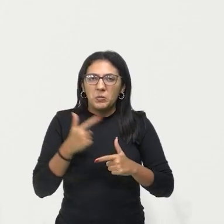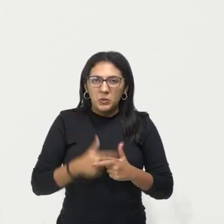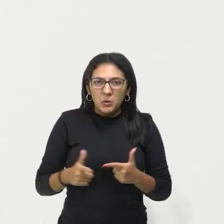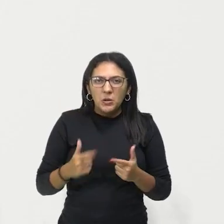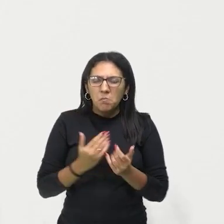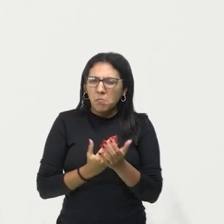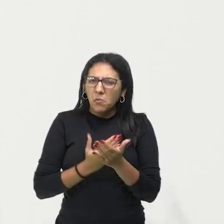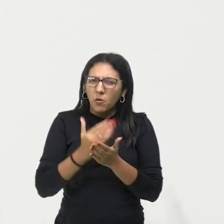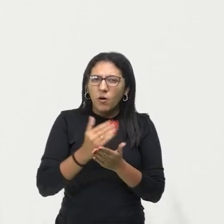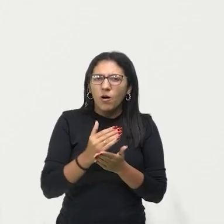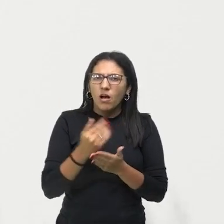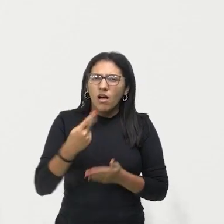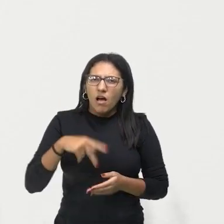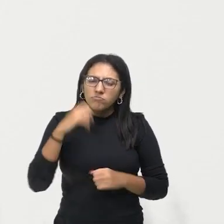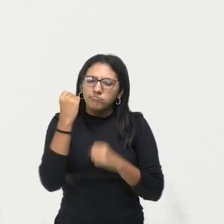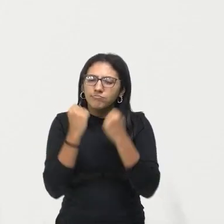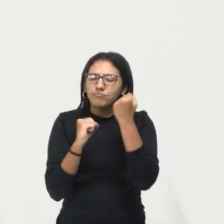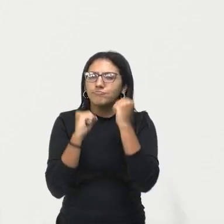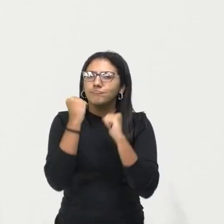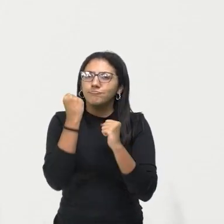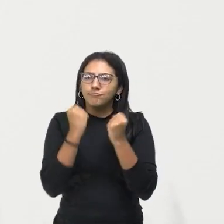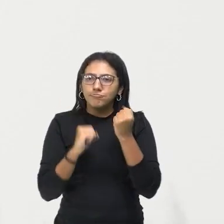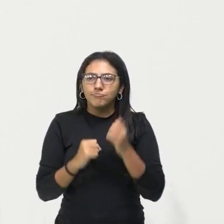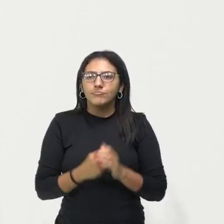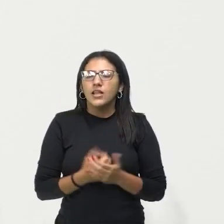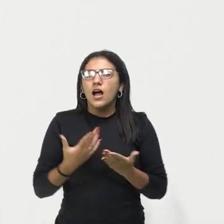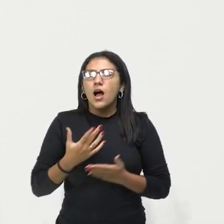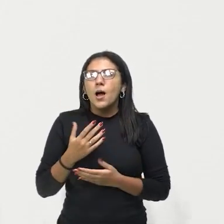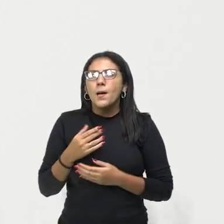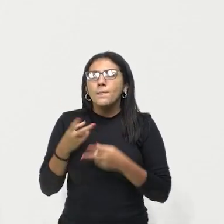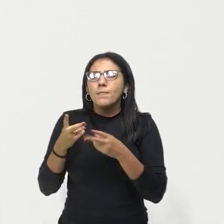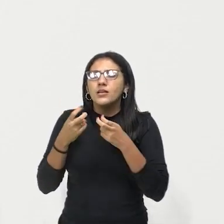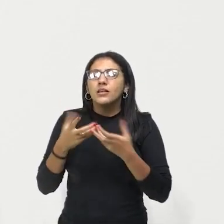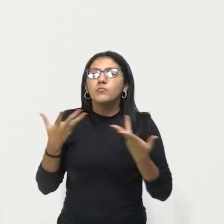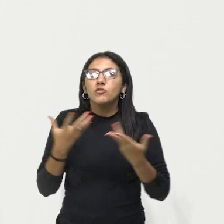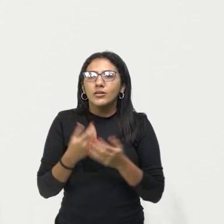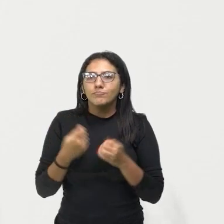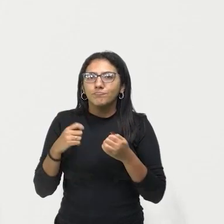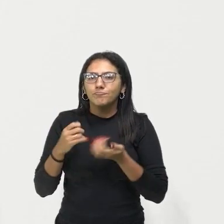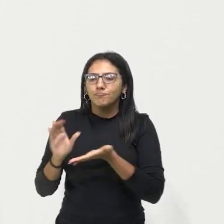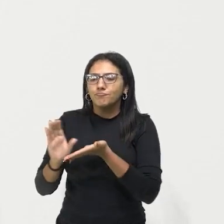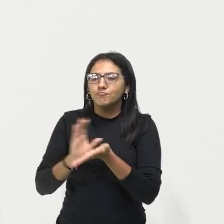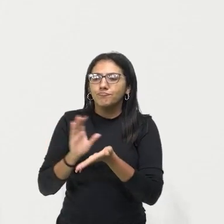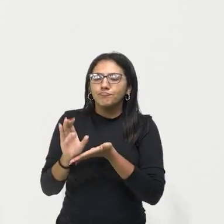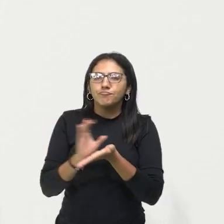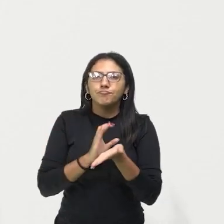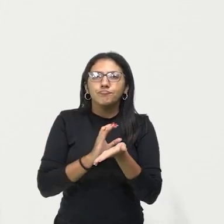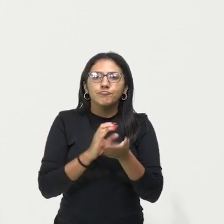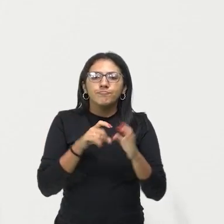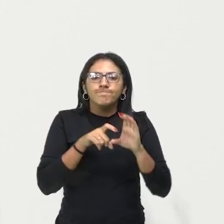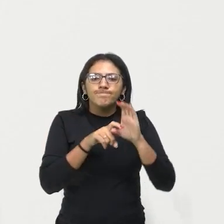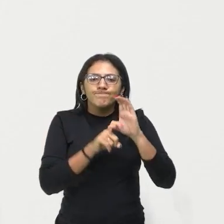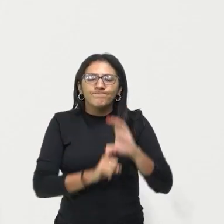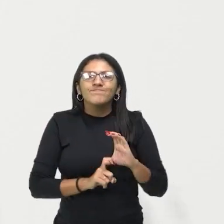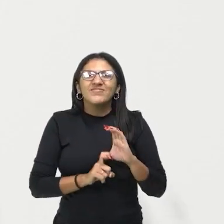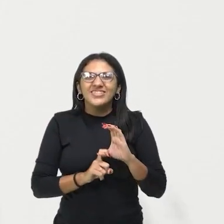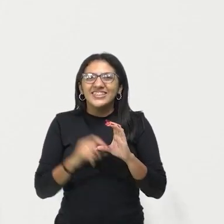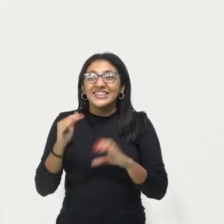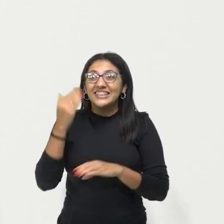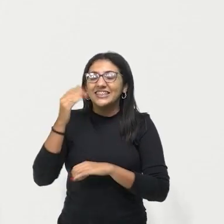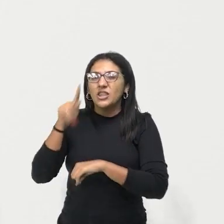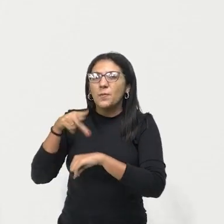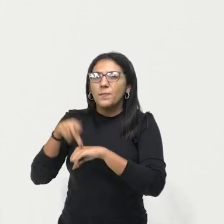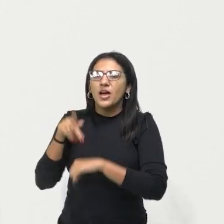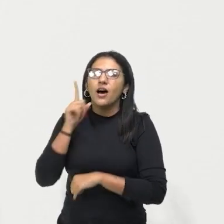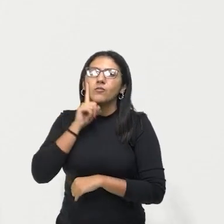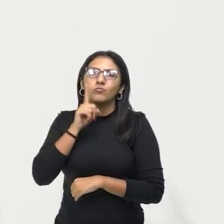instalar aqui as primeiras indústrias. Isso é resultado de quê? Empréstimos que foram emitidos junto aos Estados Unidos